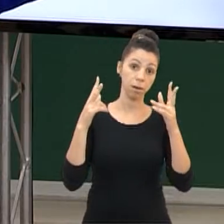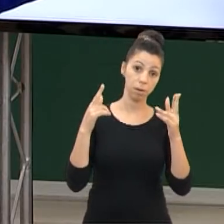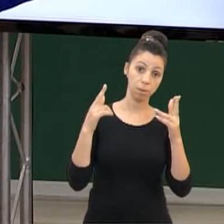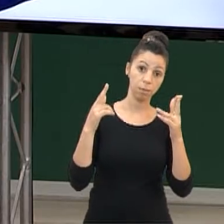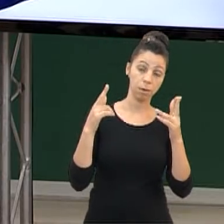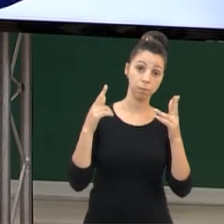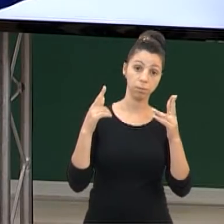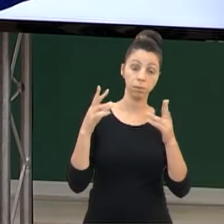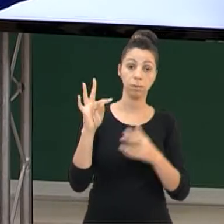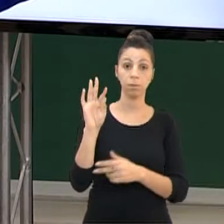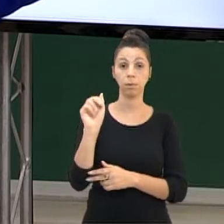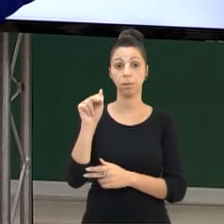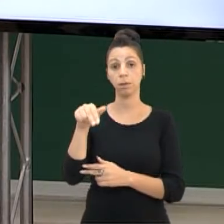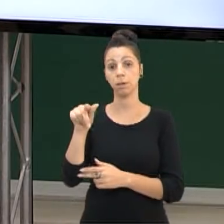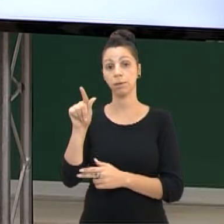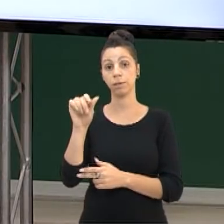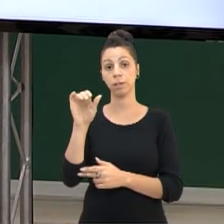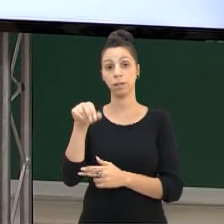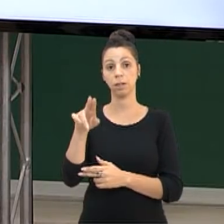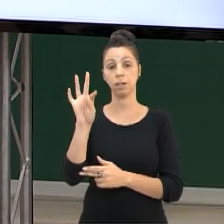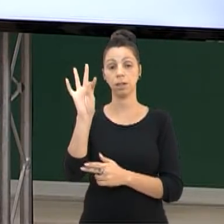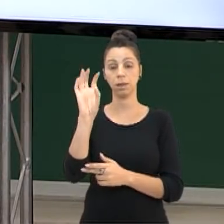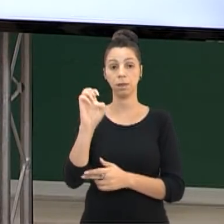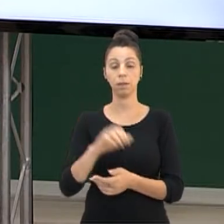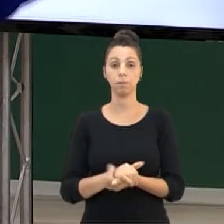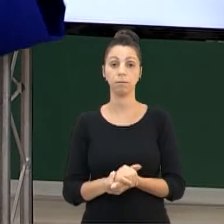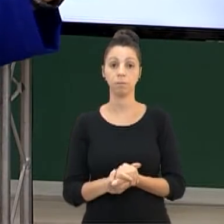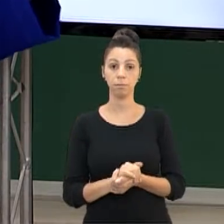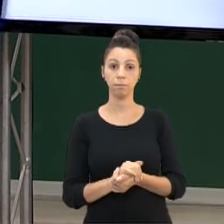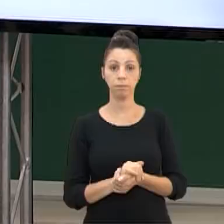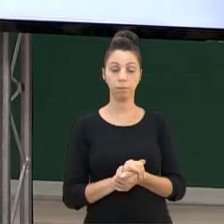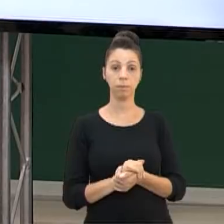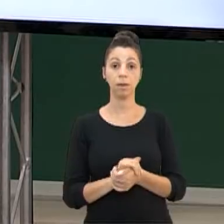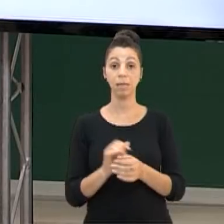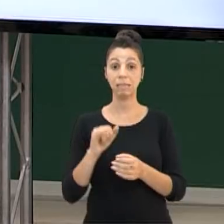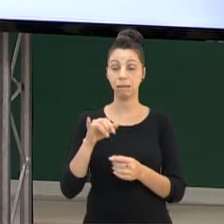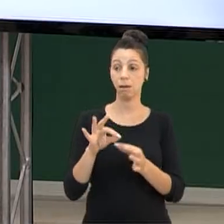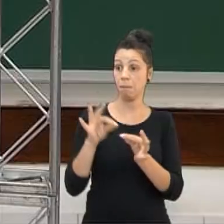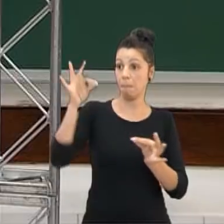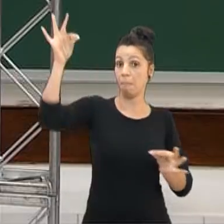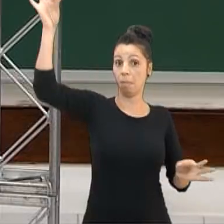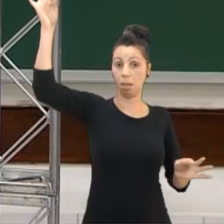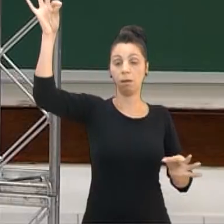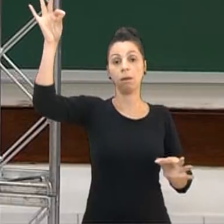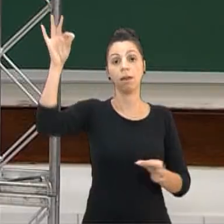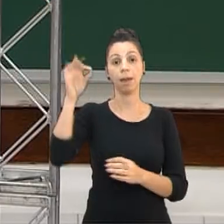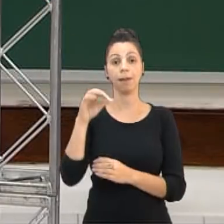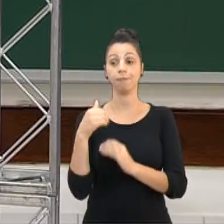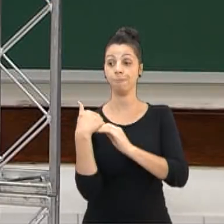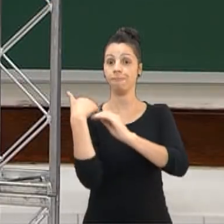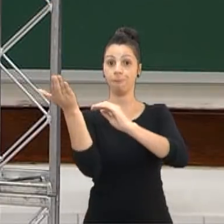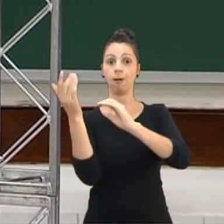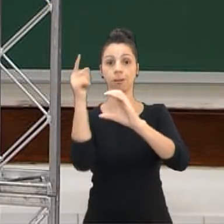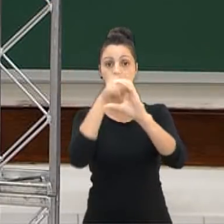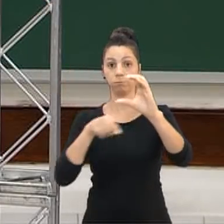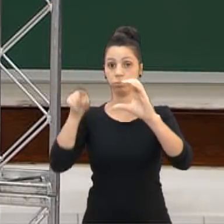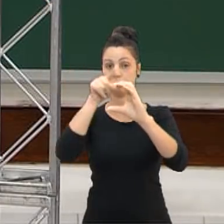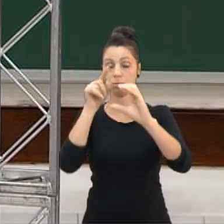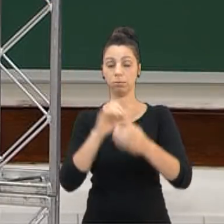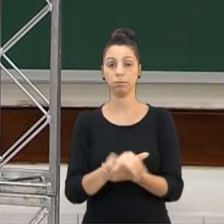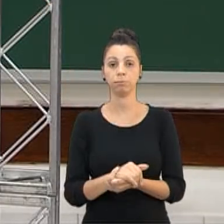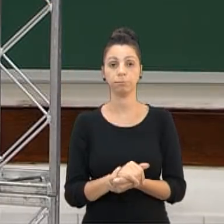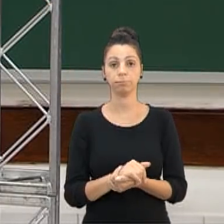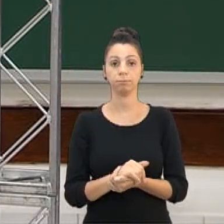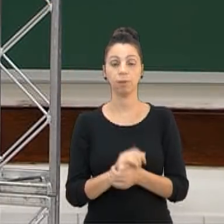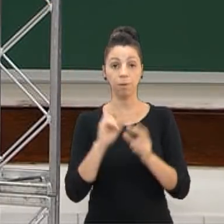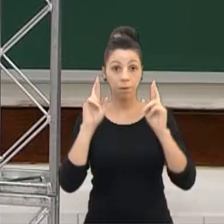se torna tangencial, e maior ela vai ser uma reta externa, ok? Então, eu espero que vocês tenham